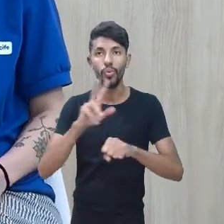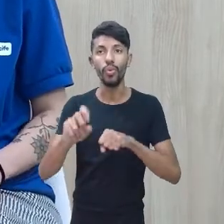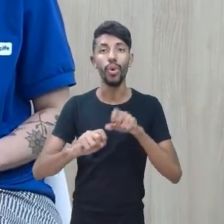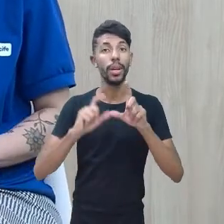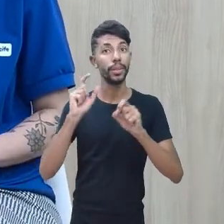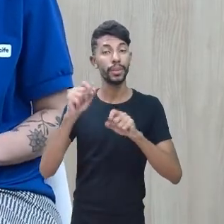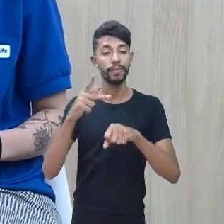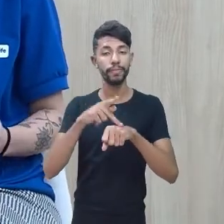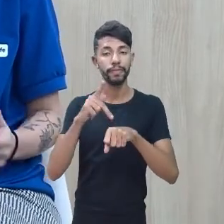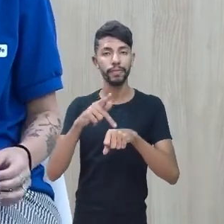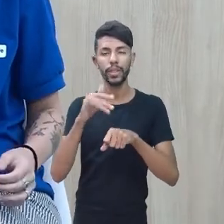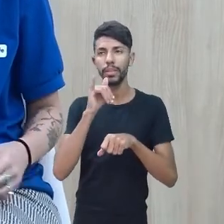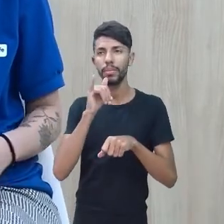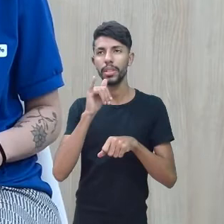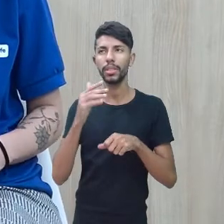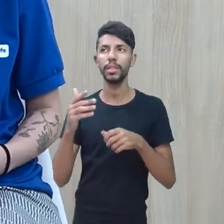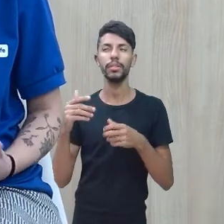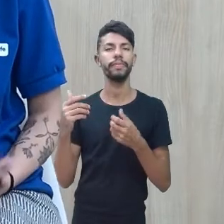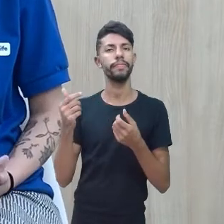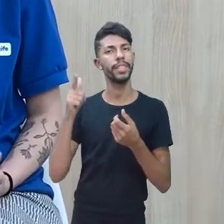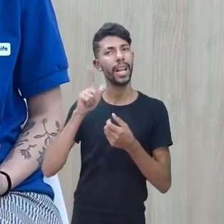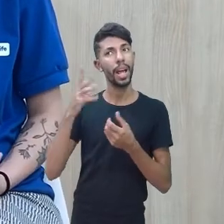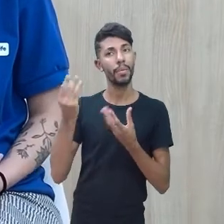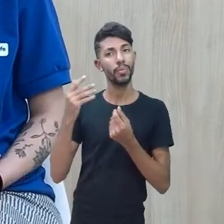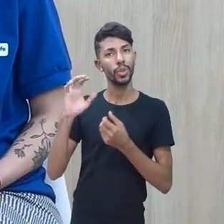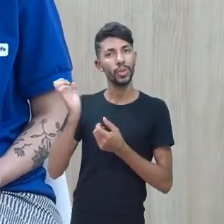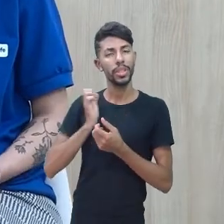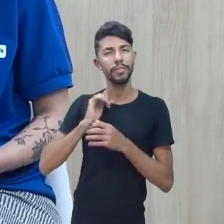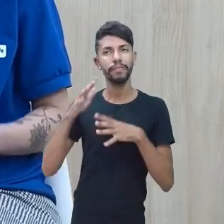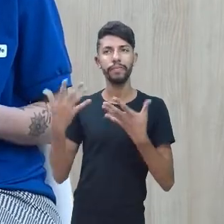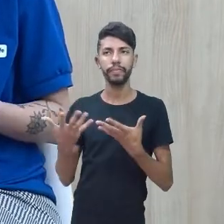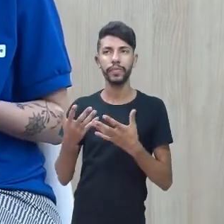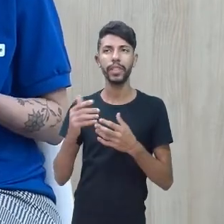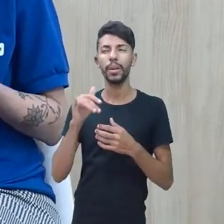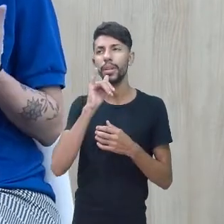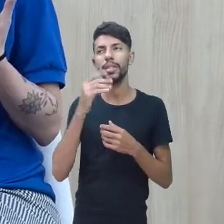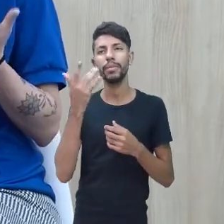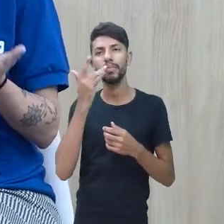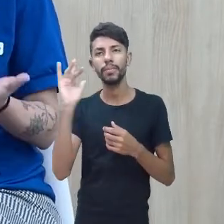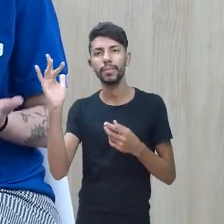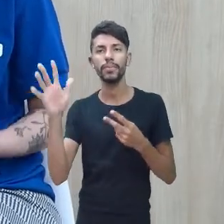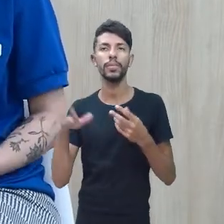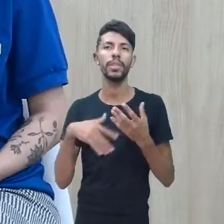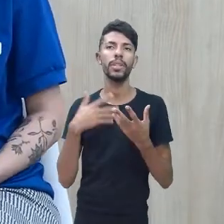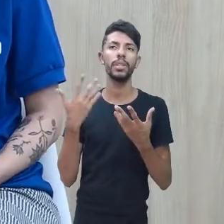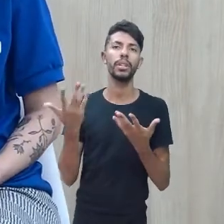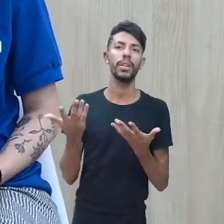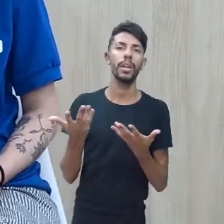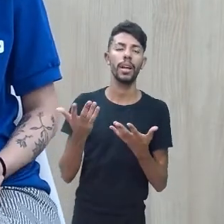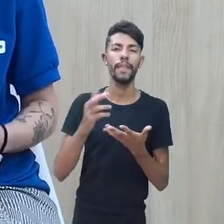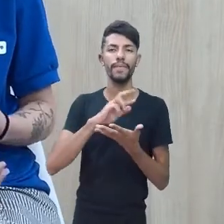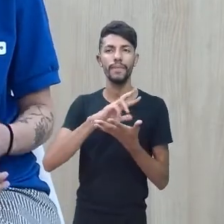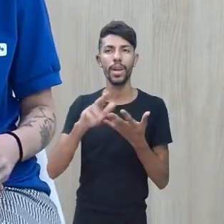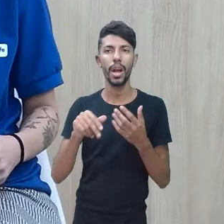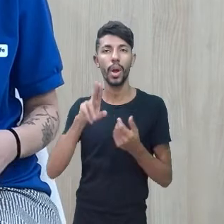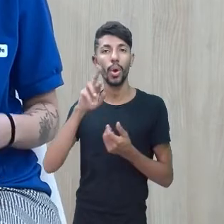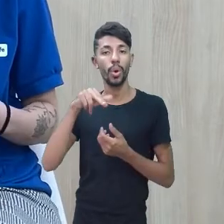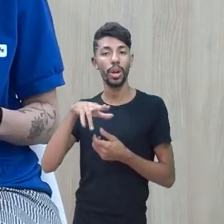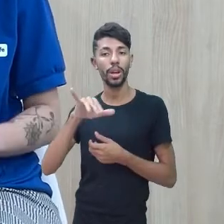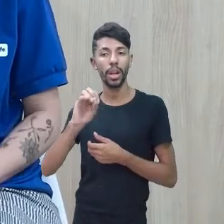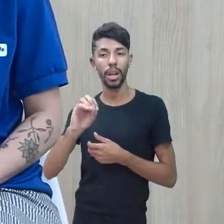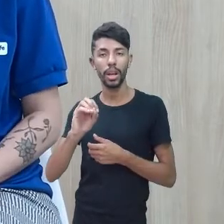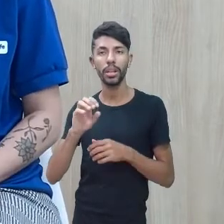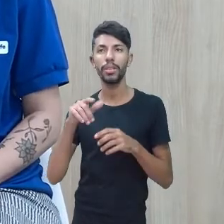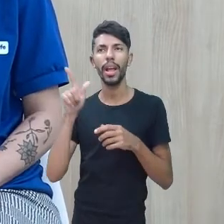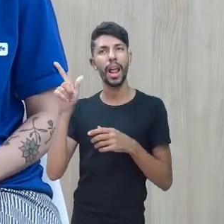nessa questão dos minerais, como o professor bem colocou aí, os diamantes, ouro, né, urânio, é muito